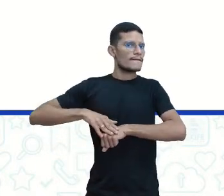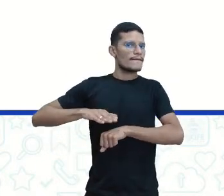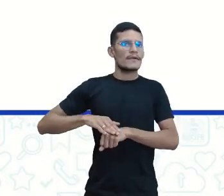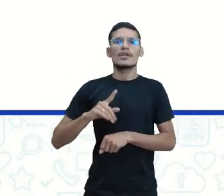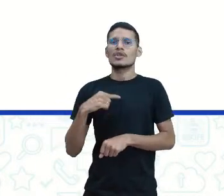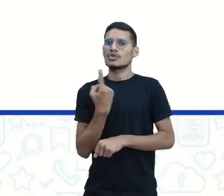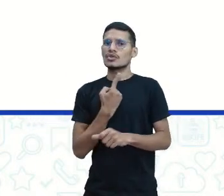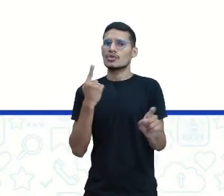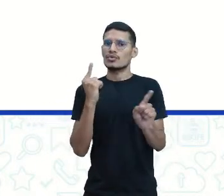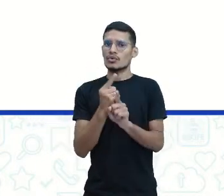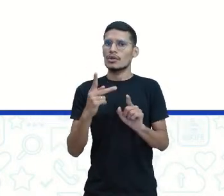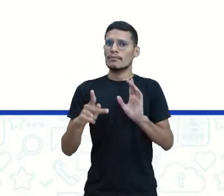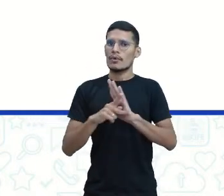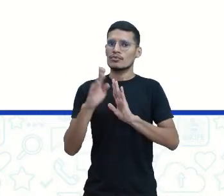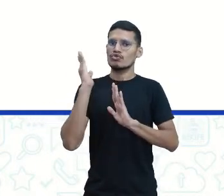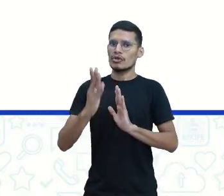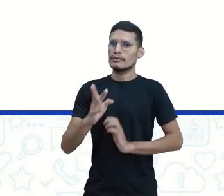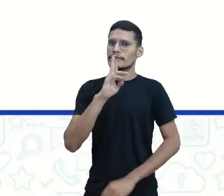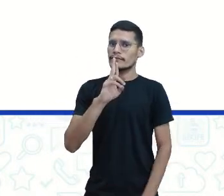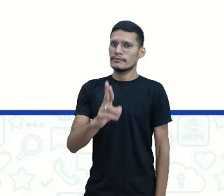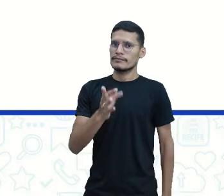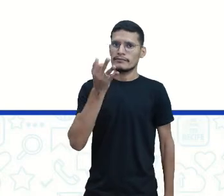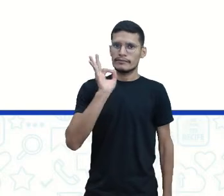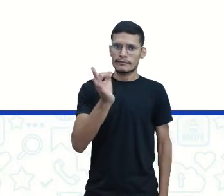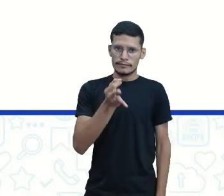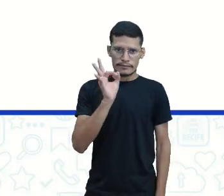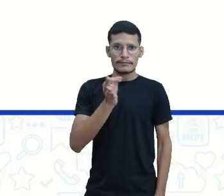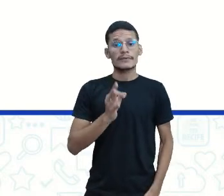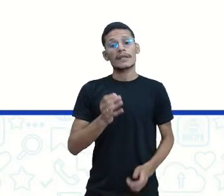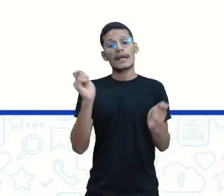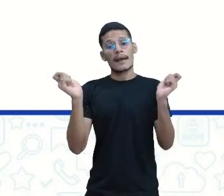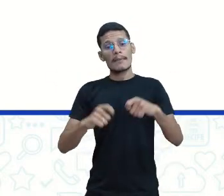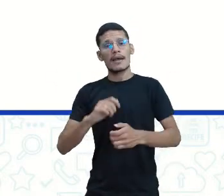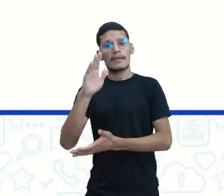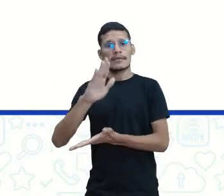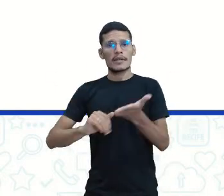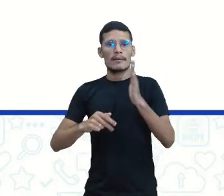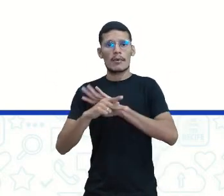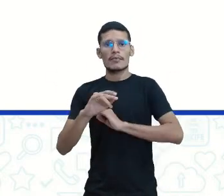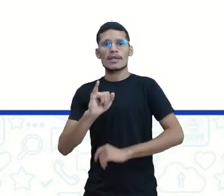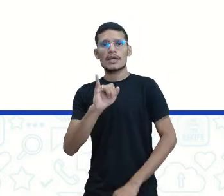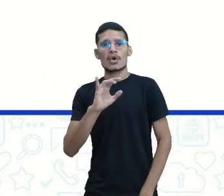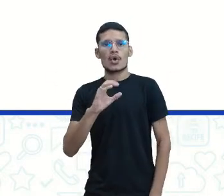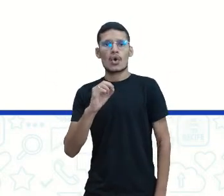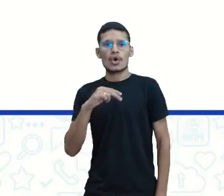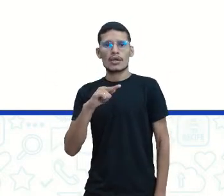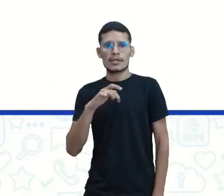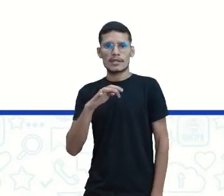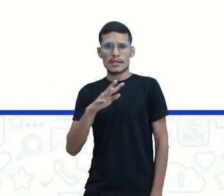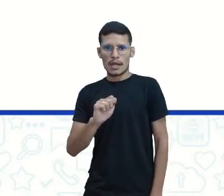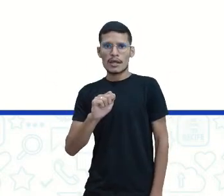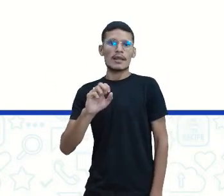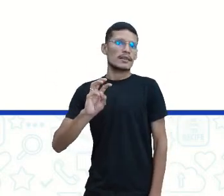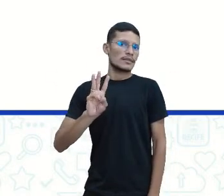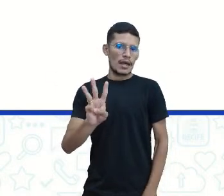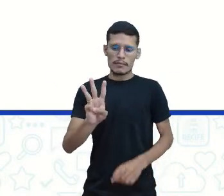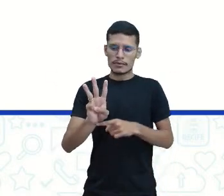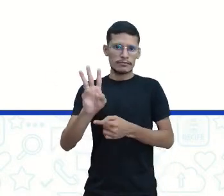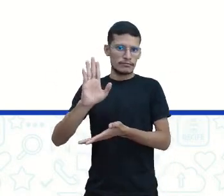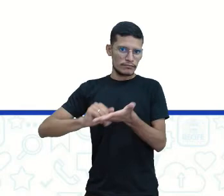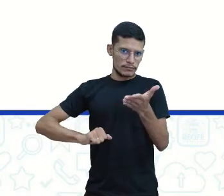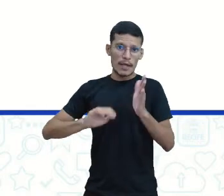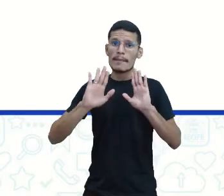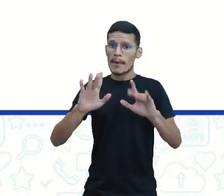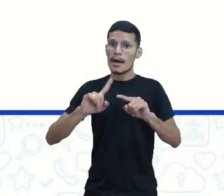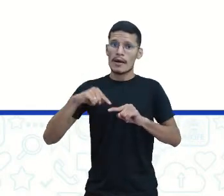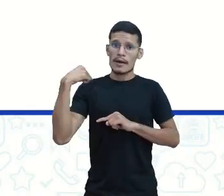encontra aí a resposta que vai eliminar a incógnita W, certo? Mas, na próxima